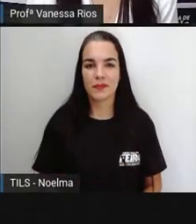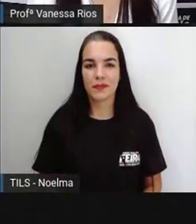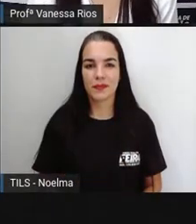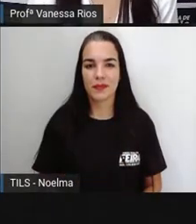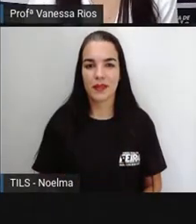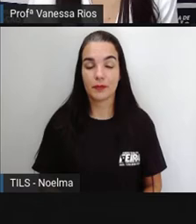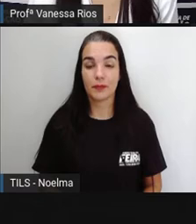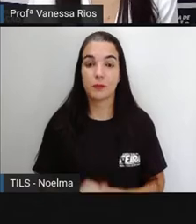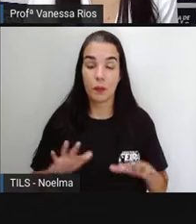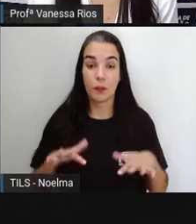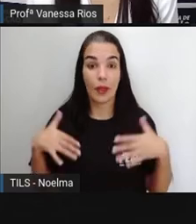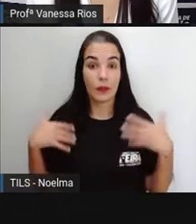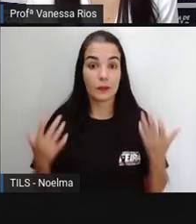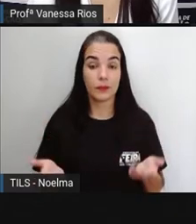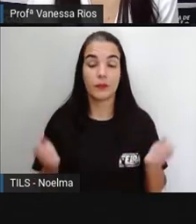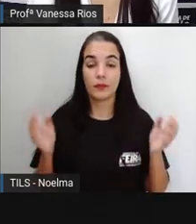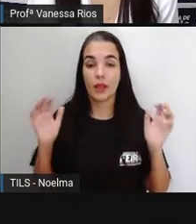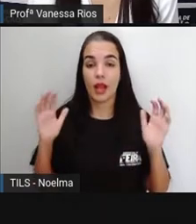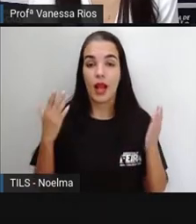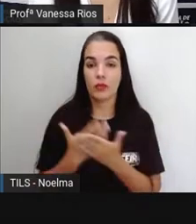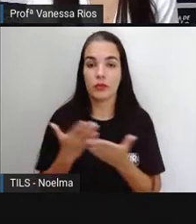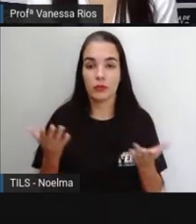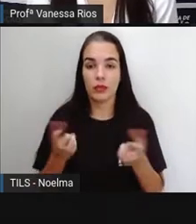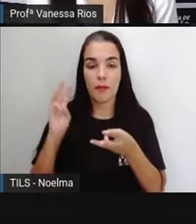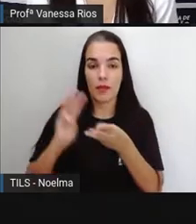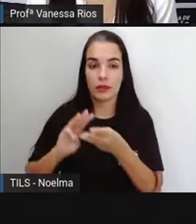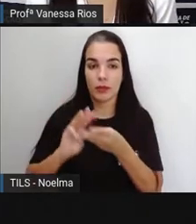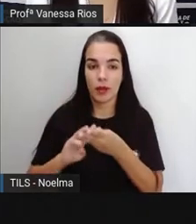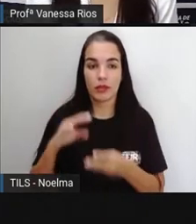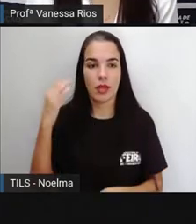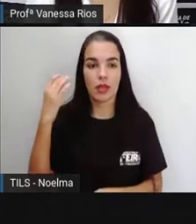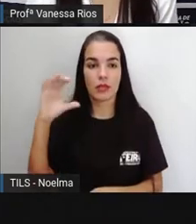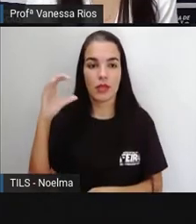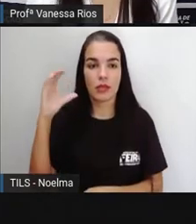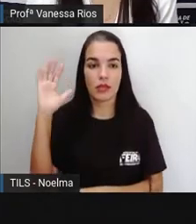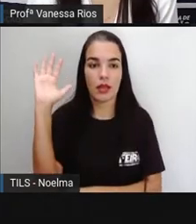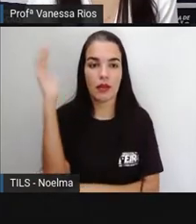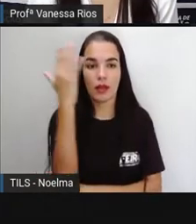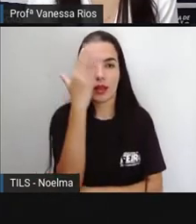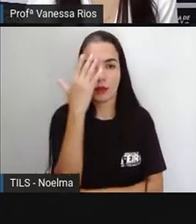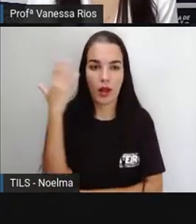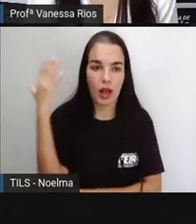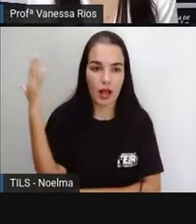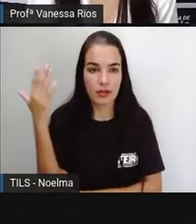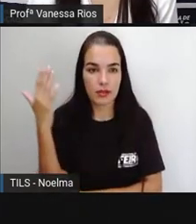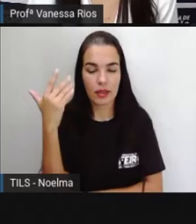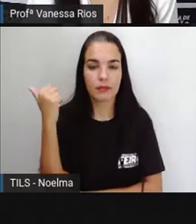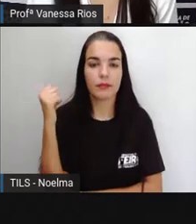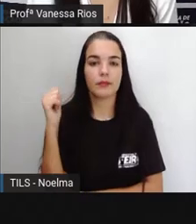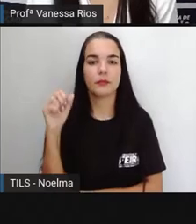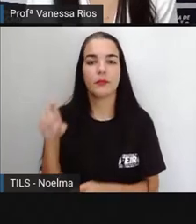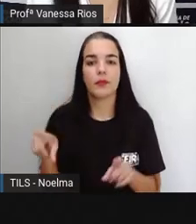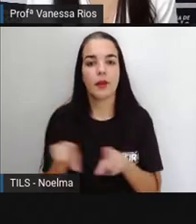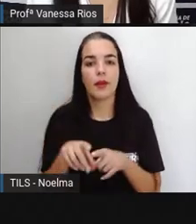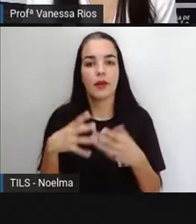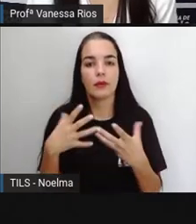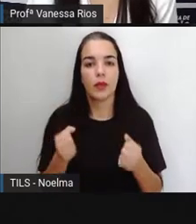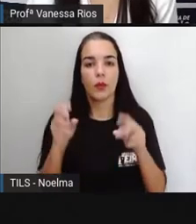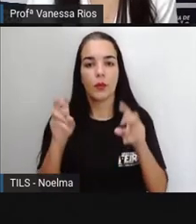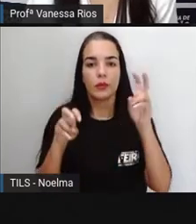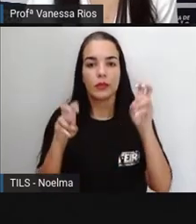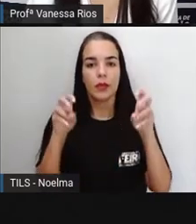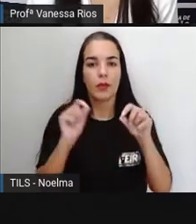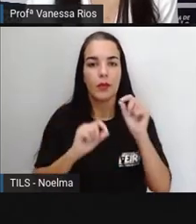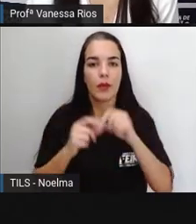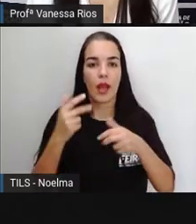Olhem só, turma. Nossa aula agora é de matemática e ciências naturais, e nós vamos estudar